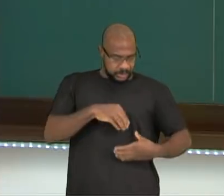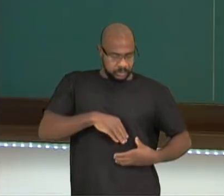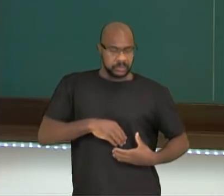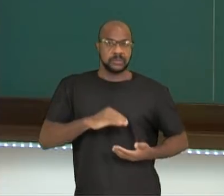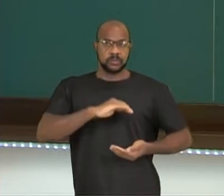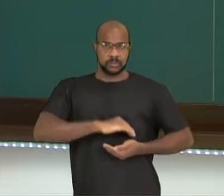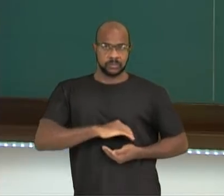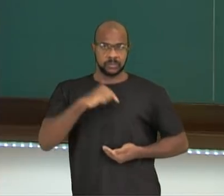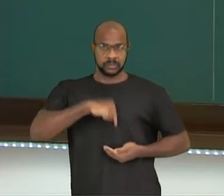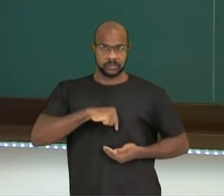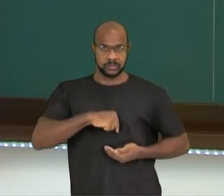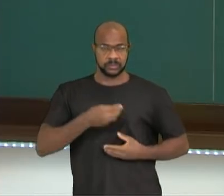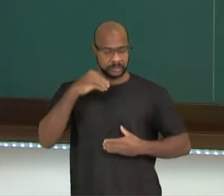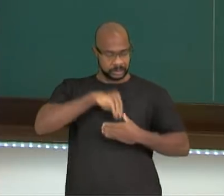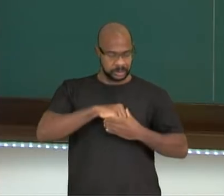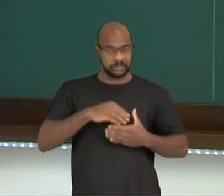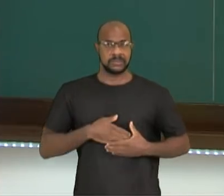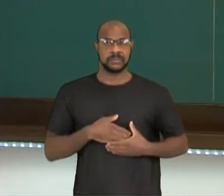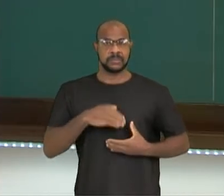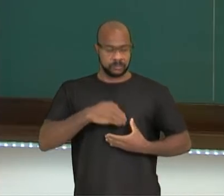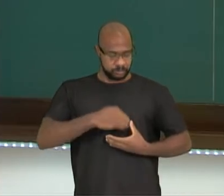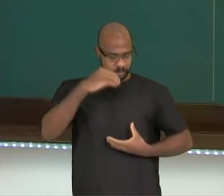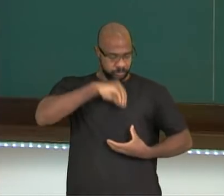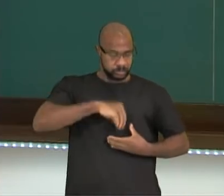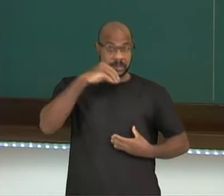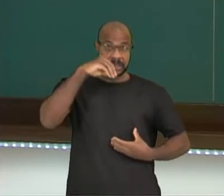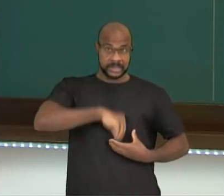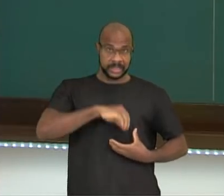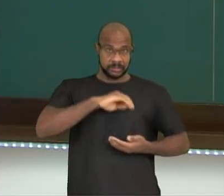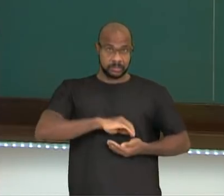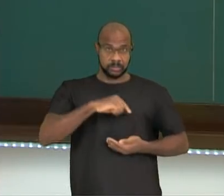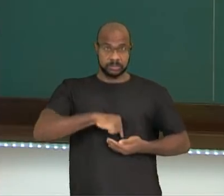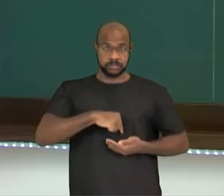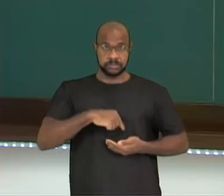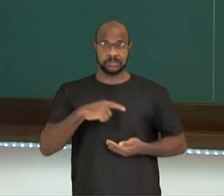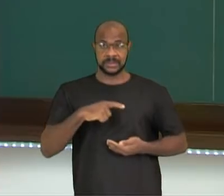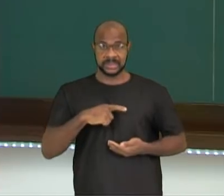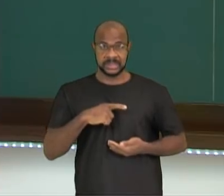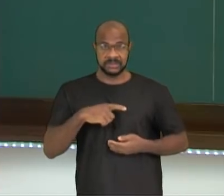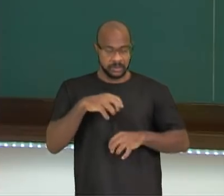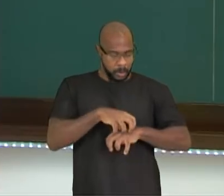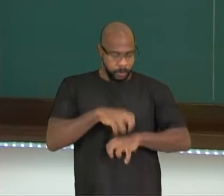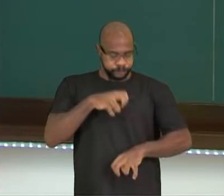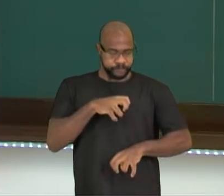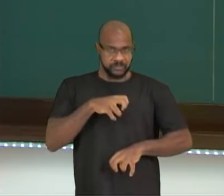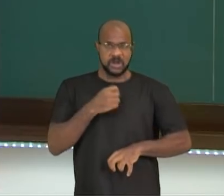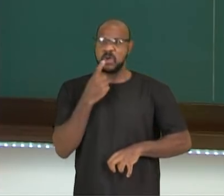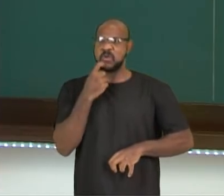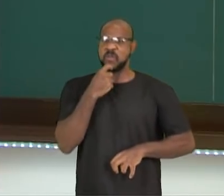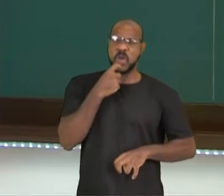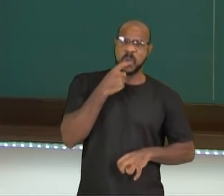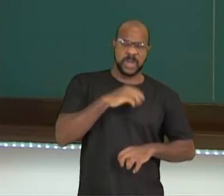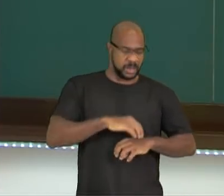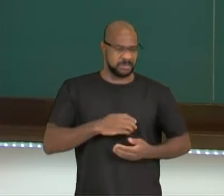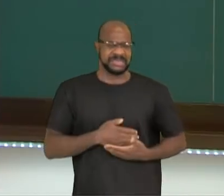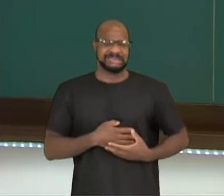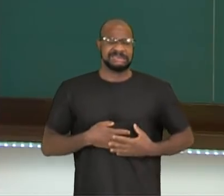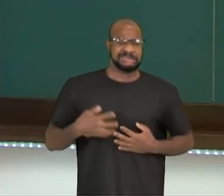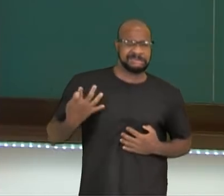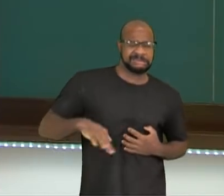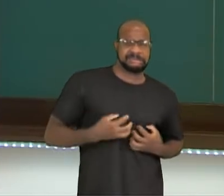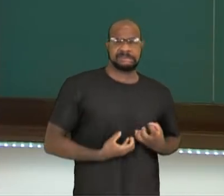dentro. Então, quando essas paredes de dentro do estômago inflamam, isso vai provocar desconforto,